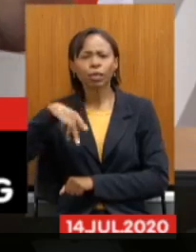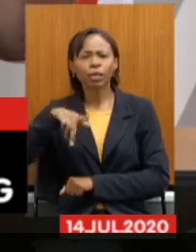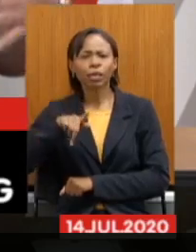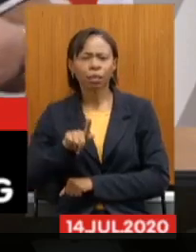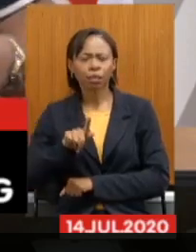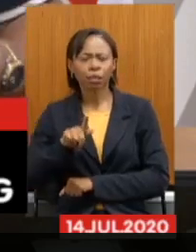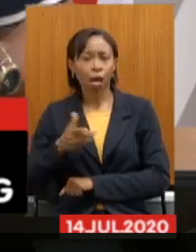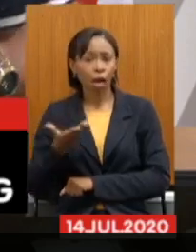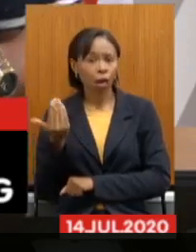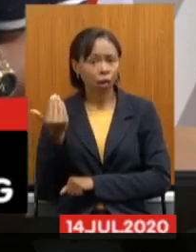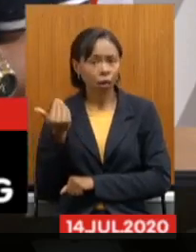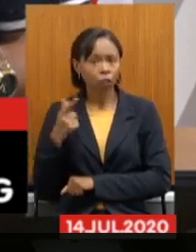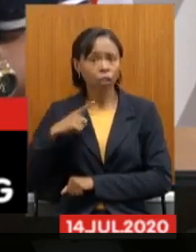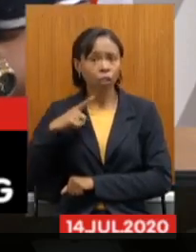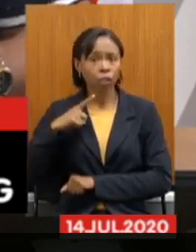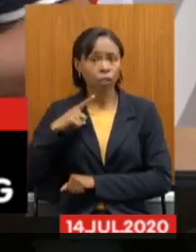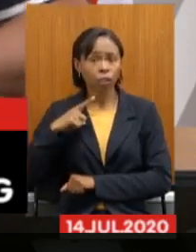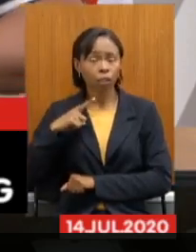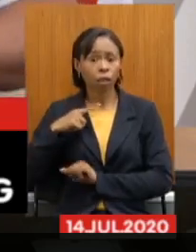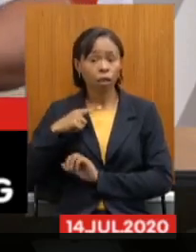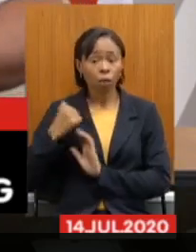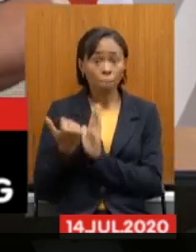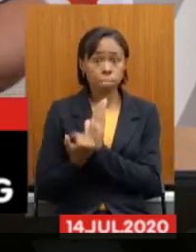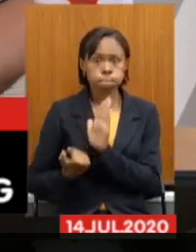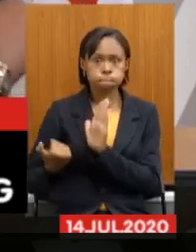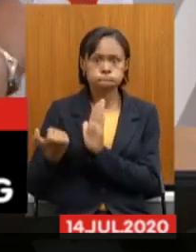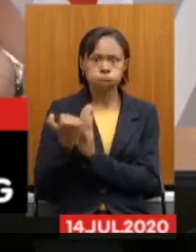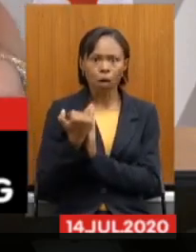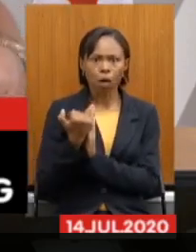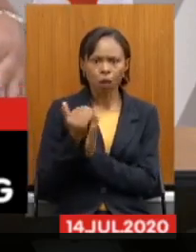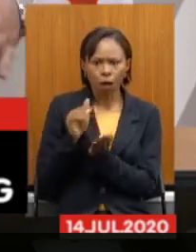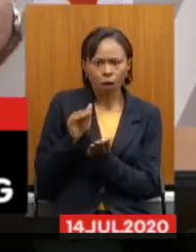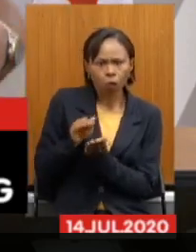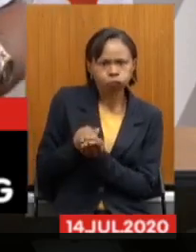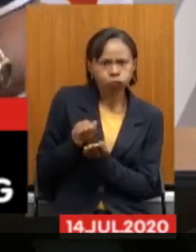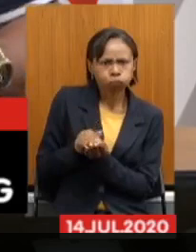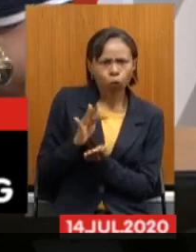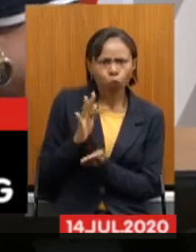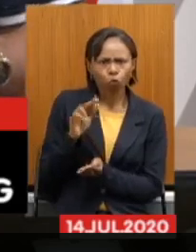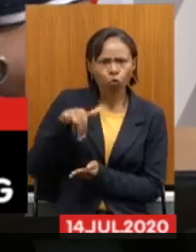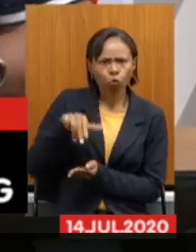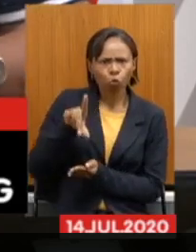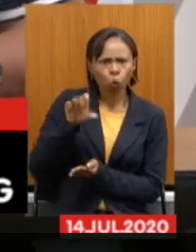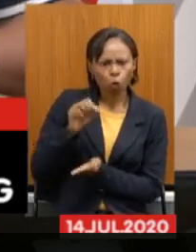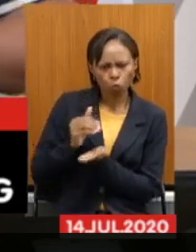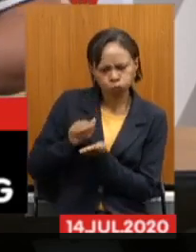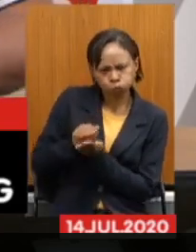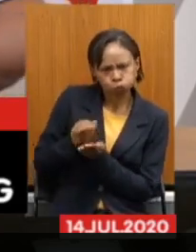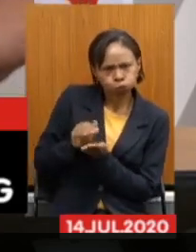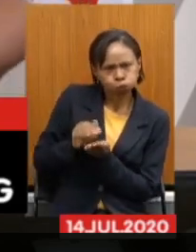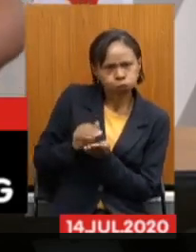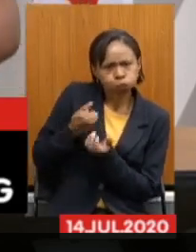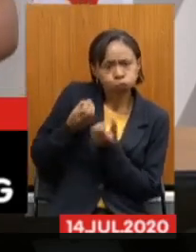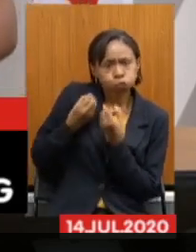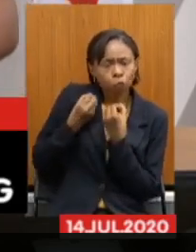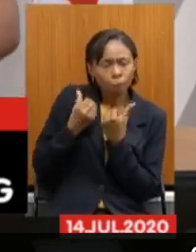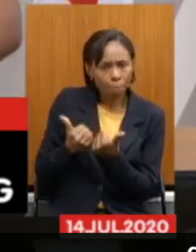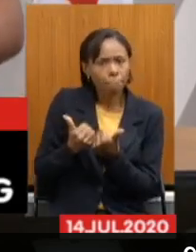ele era superavitário. Era um fundo que estava rodando bem. Eu sei porque eu estava lá